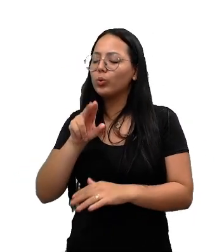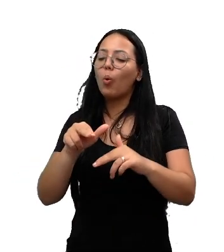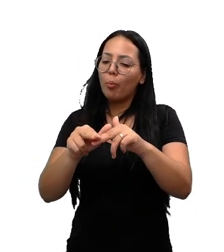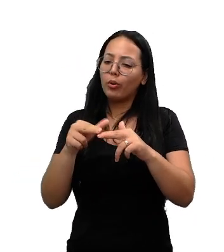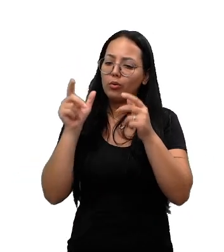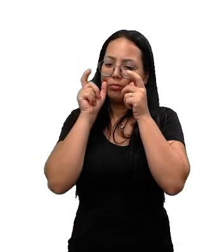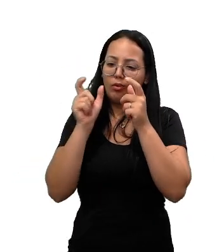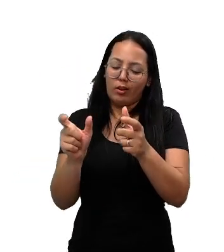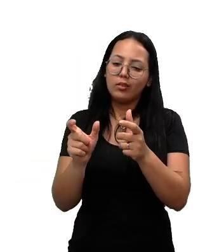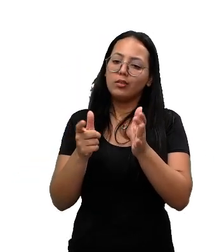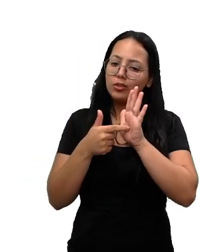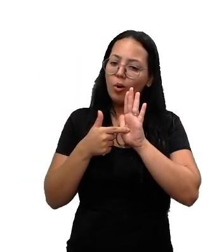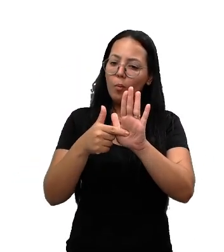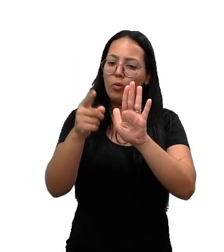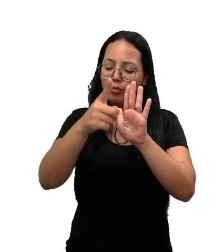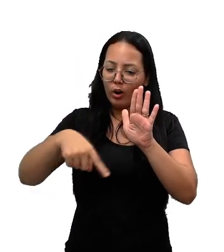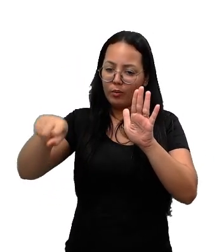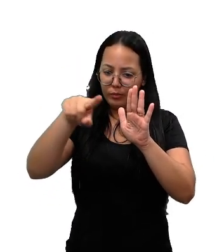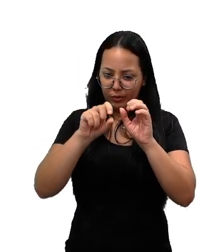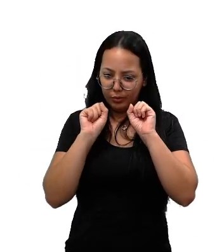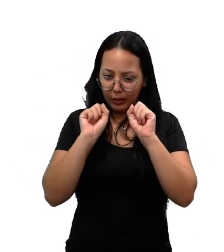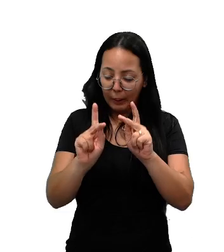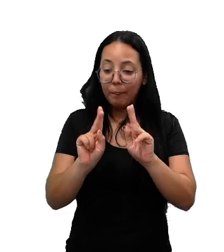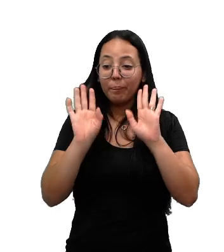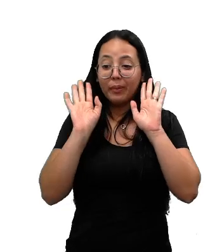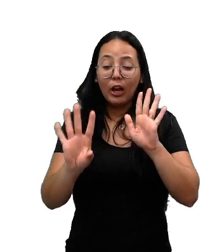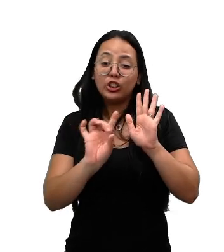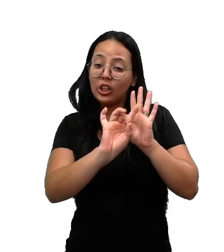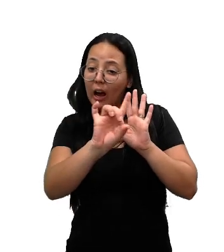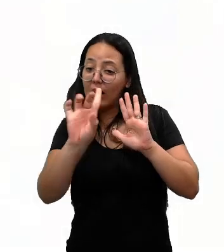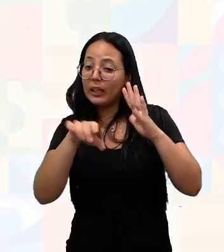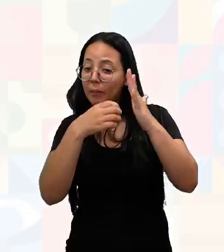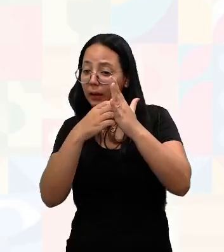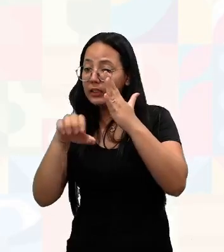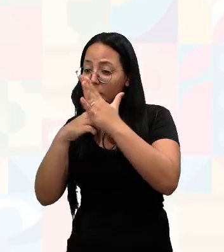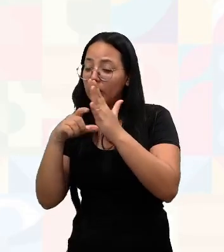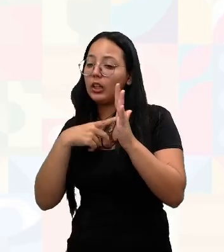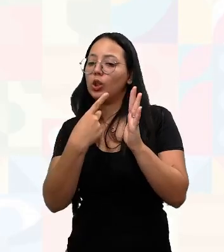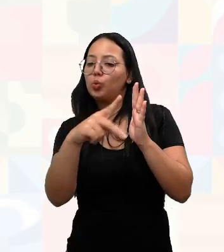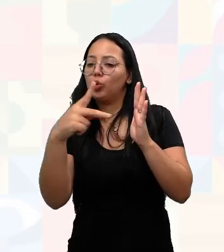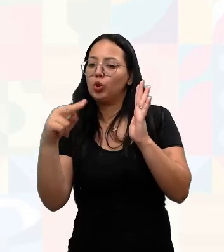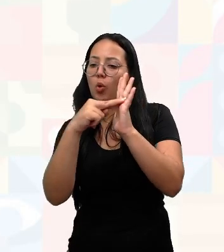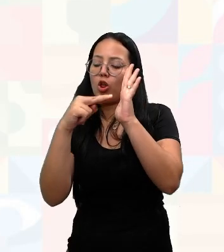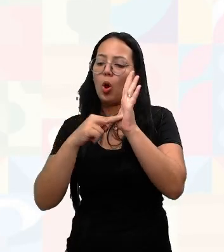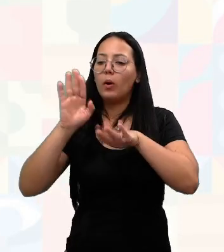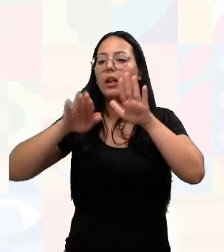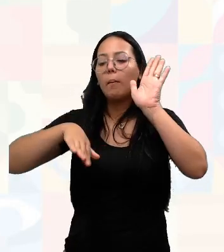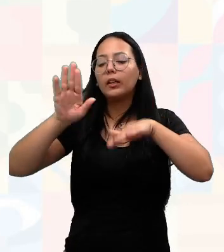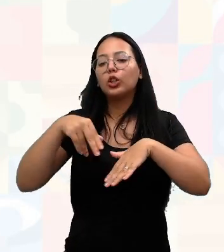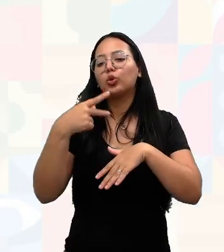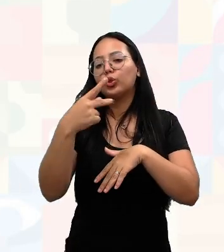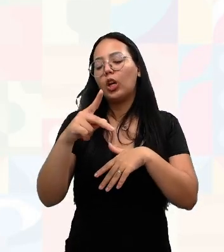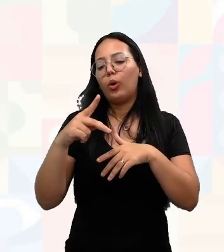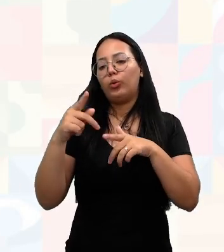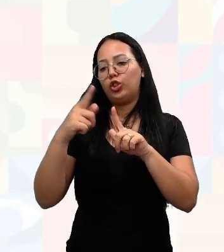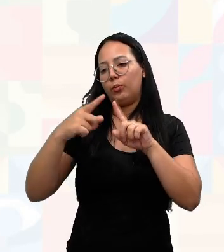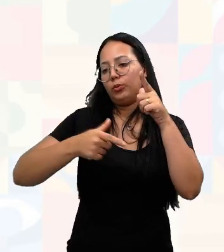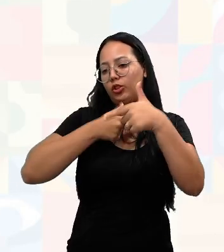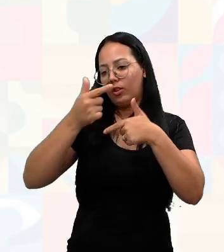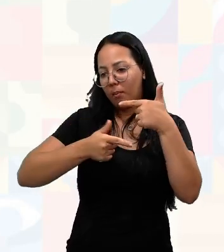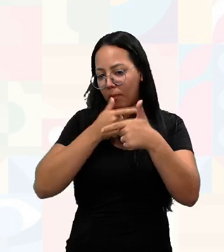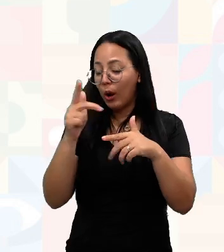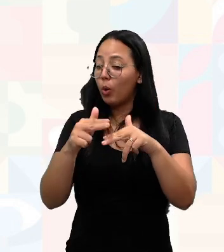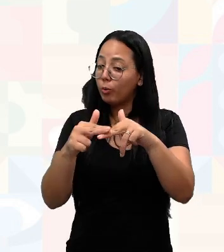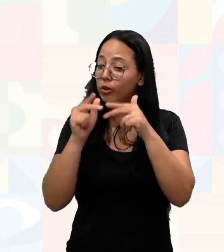interessante e trago para ilustrar, mas cada empresa tem o seu normativo de acordo com a sua realidade e é